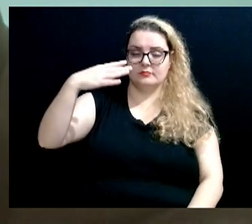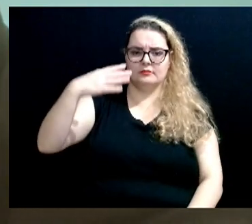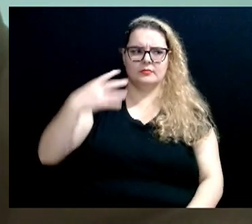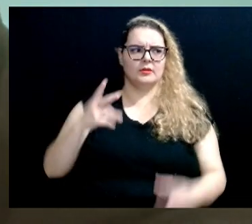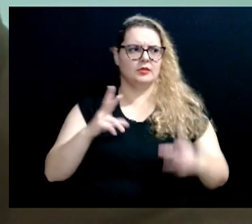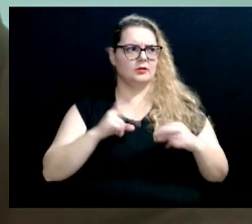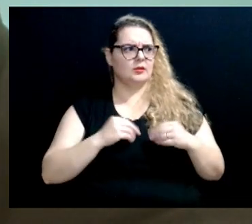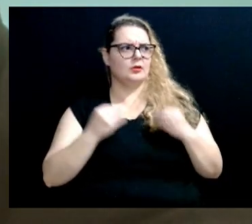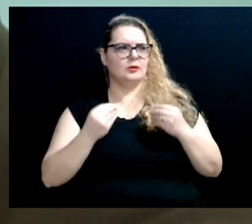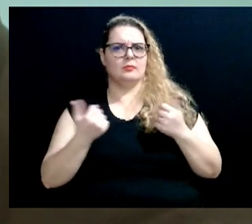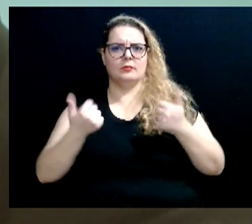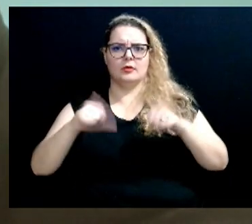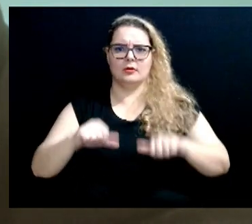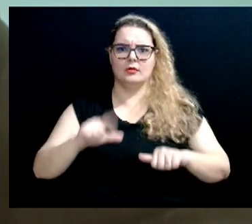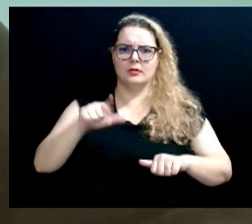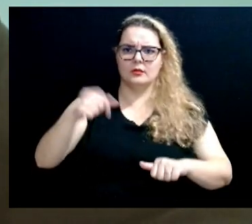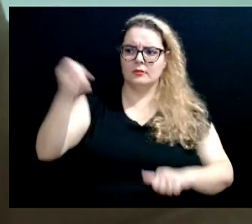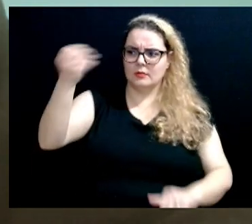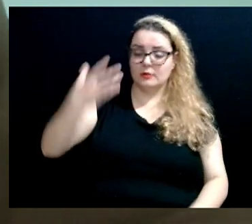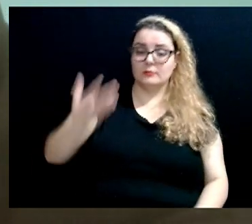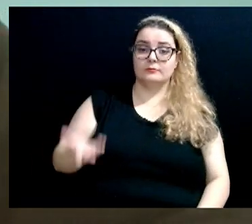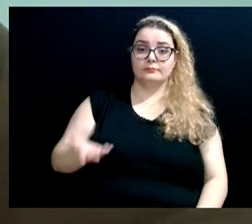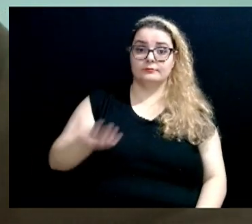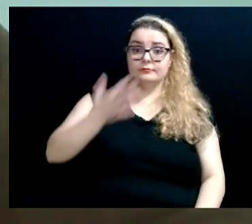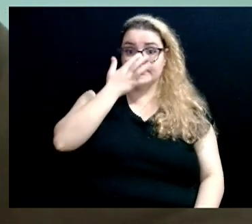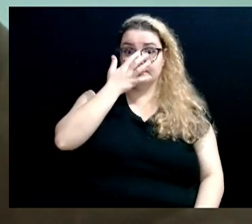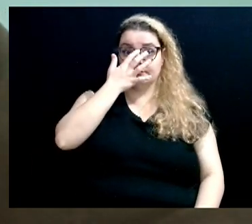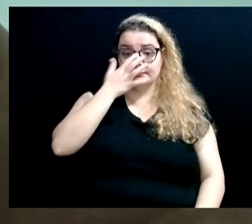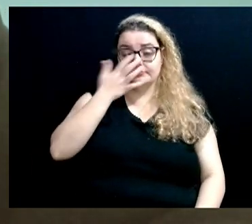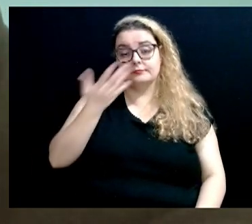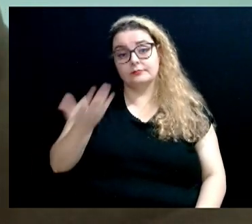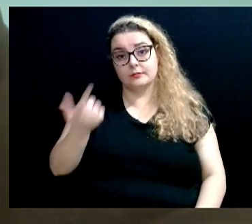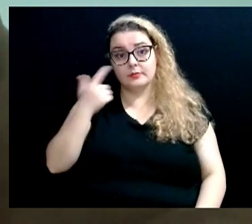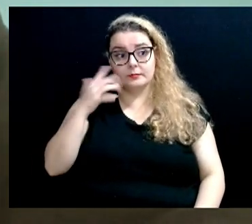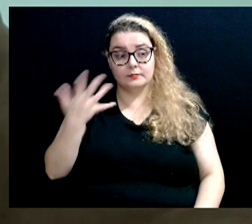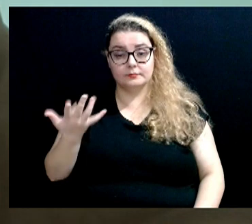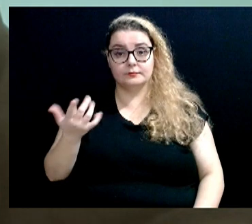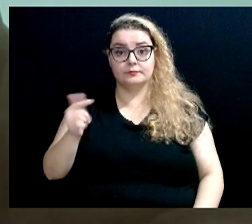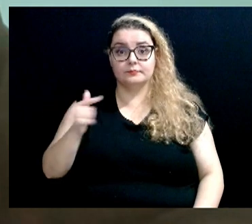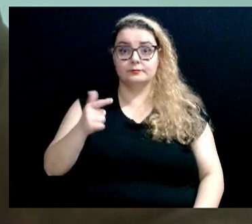coisa depois que criou a luz elétrica, né? Mas aí você pensa a intensidade